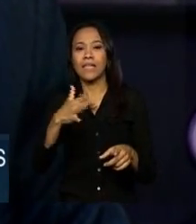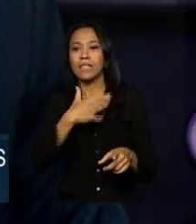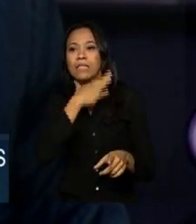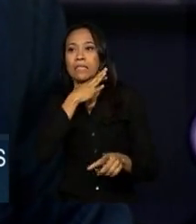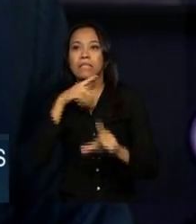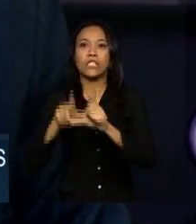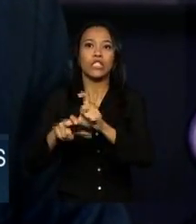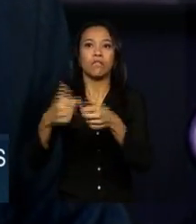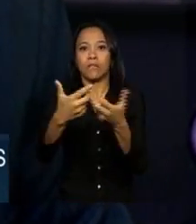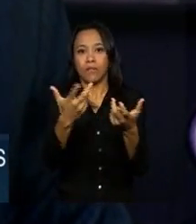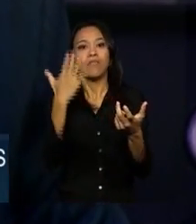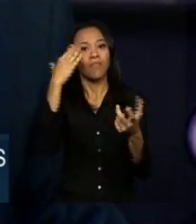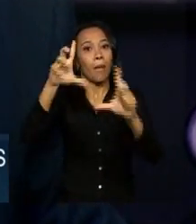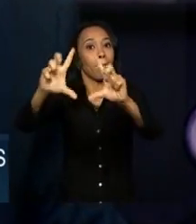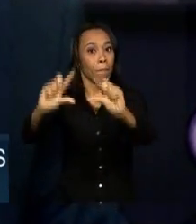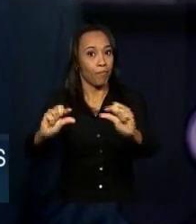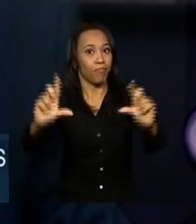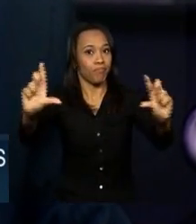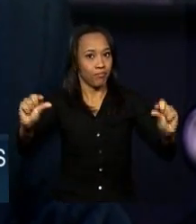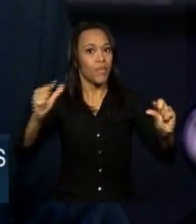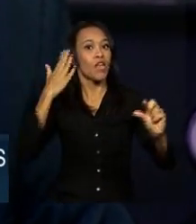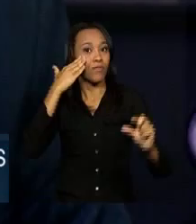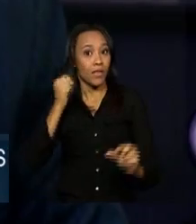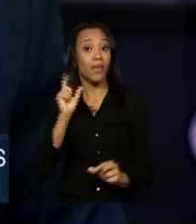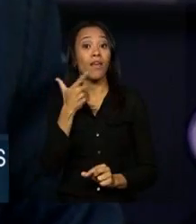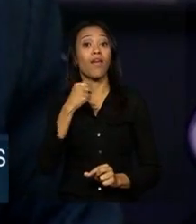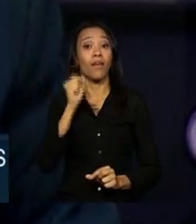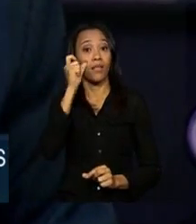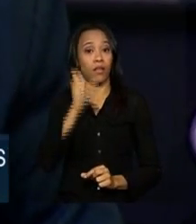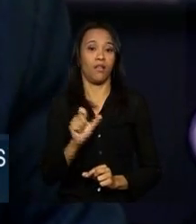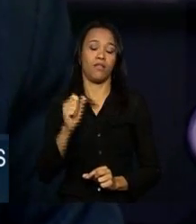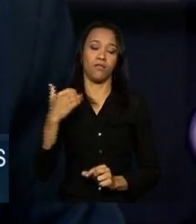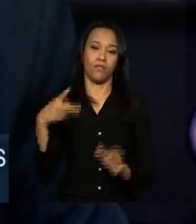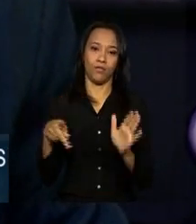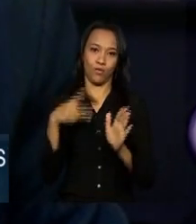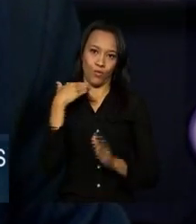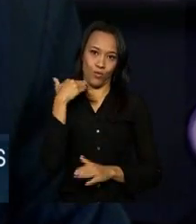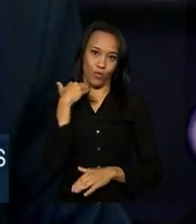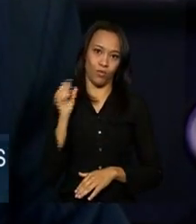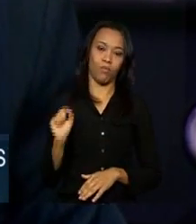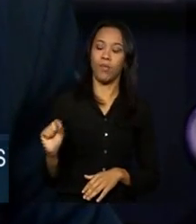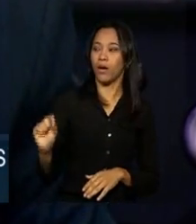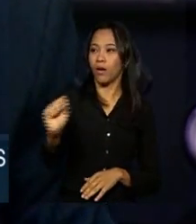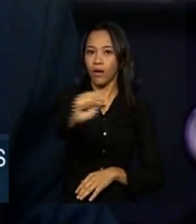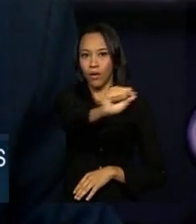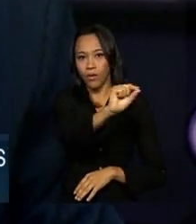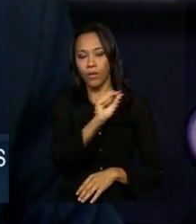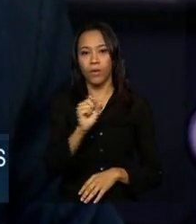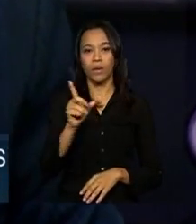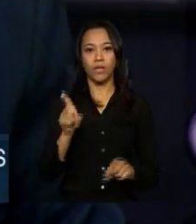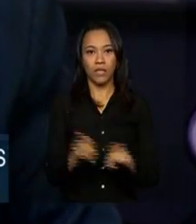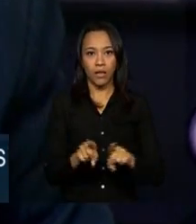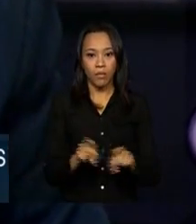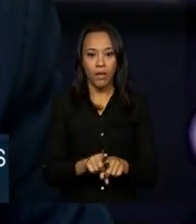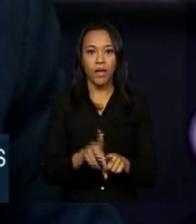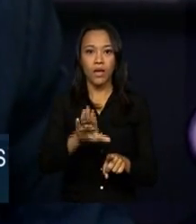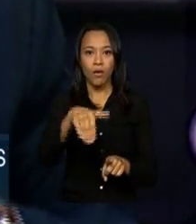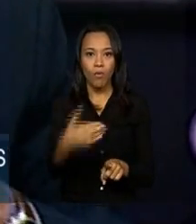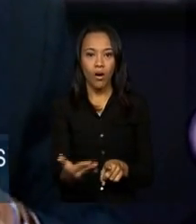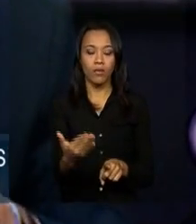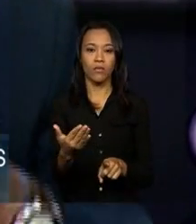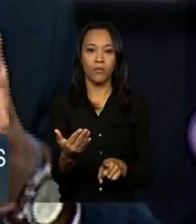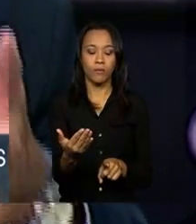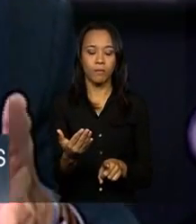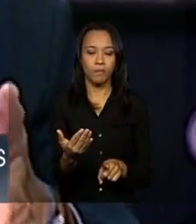interesse dos PR próprios bancos mas também a oportunidade de ao retornar essas operações